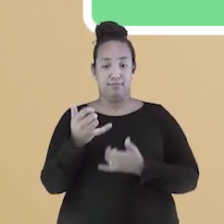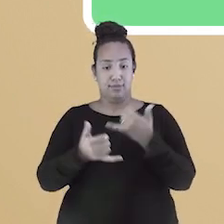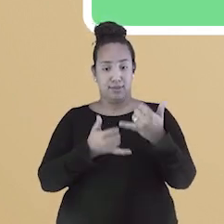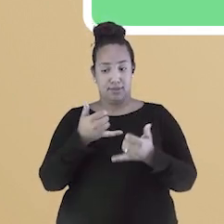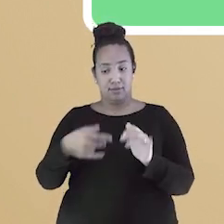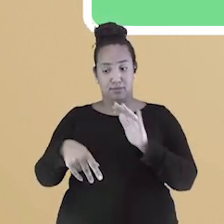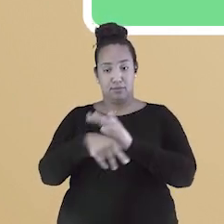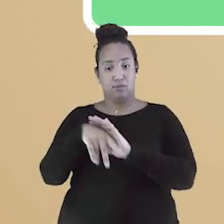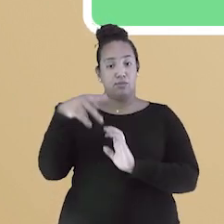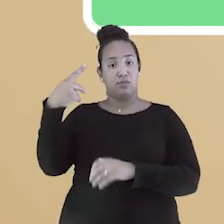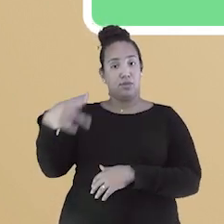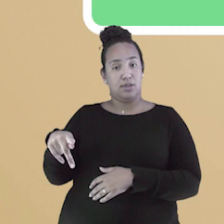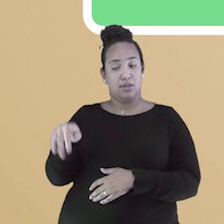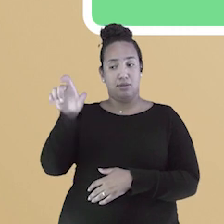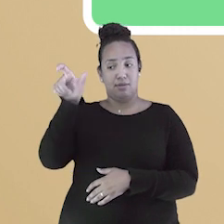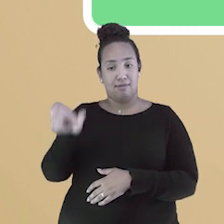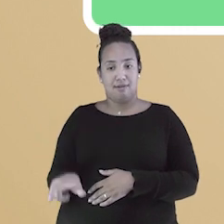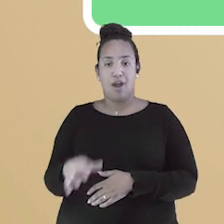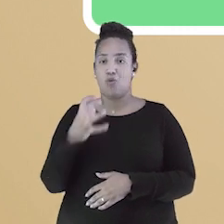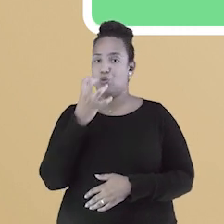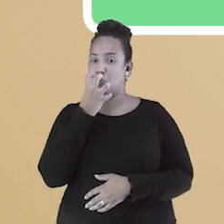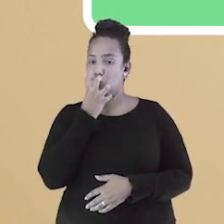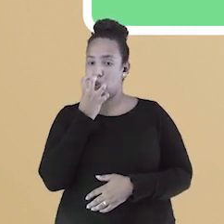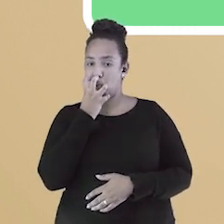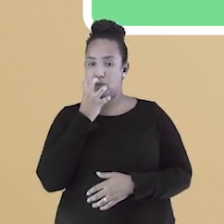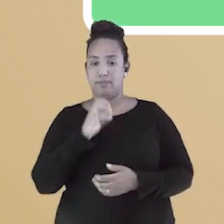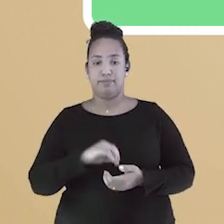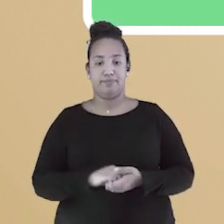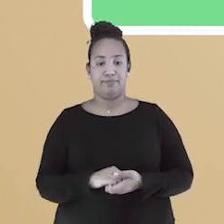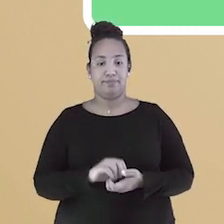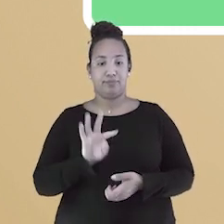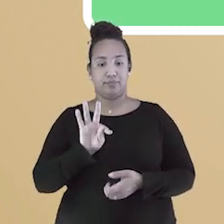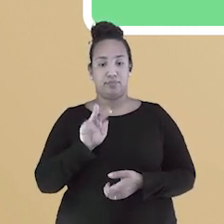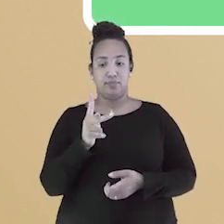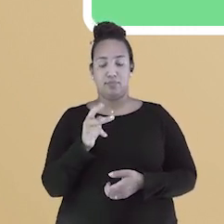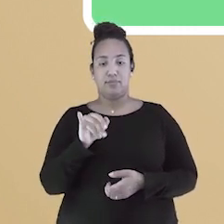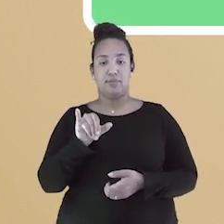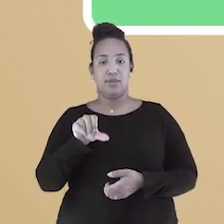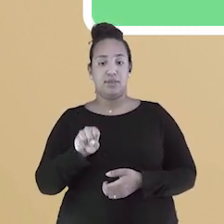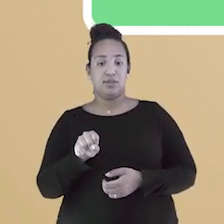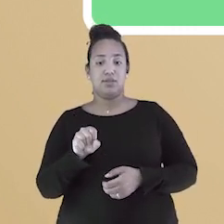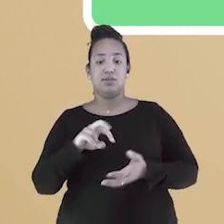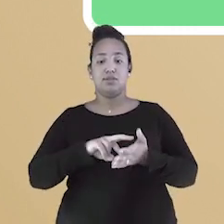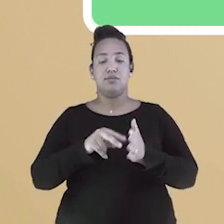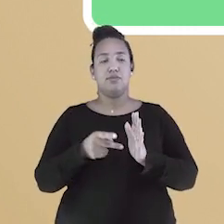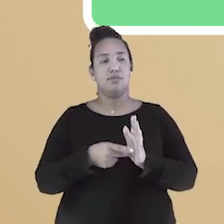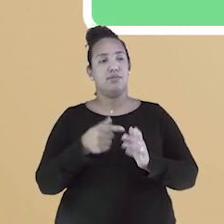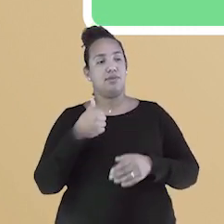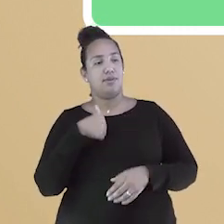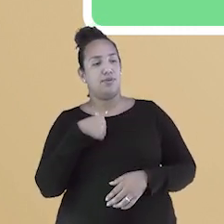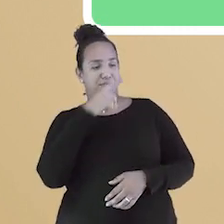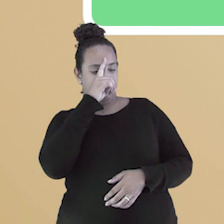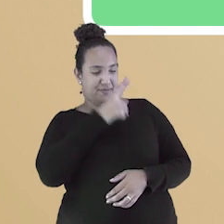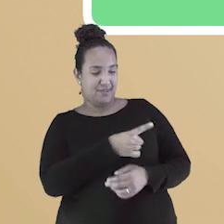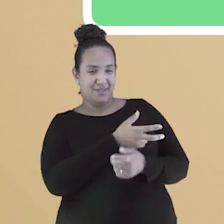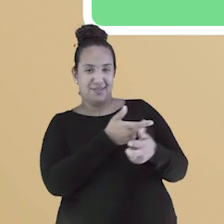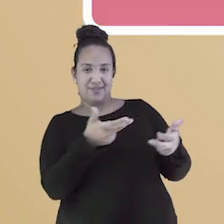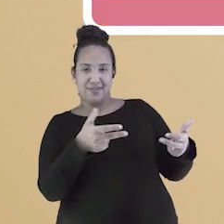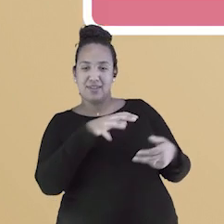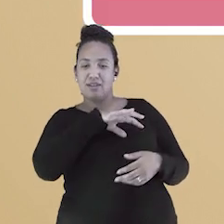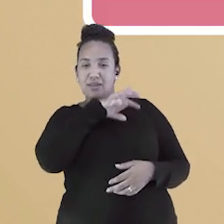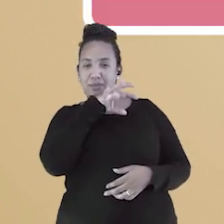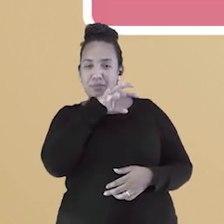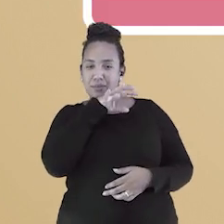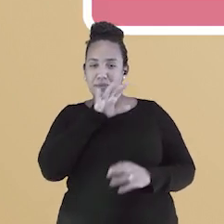cachorro. O its indica posse para coisas e animais. É até estranho pensar que um objeto pode possuir outro, não